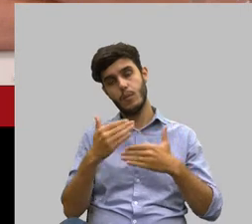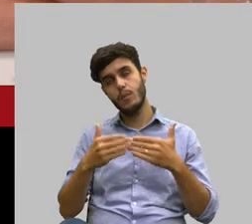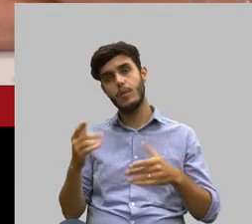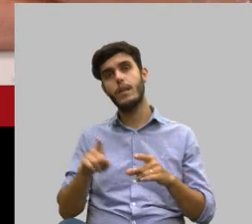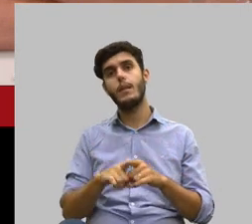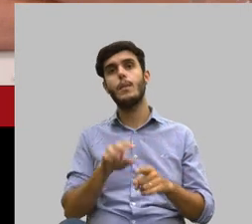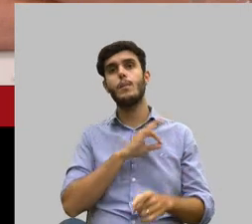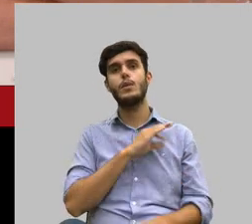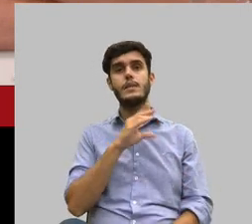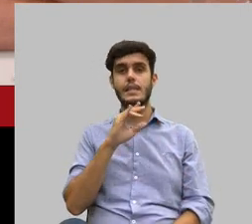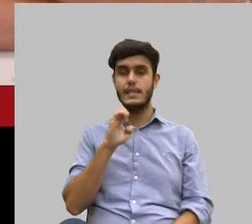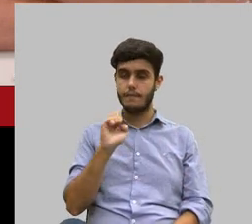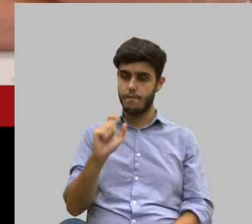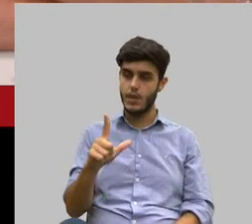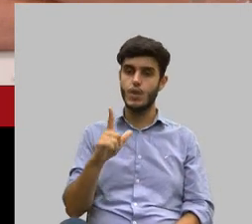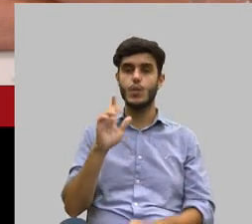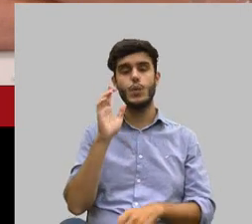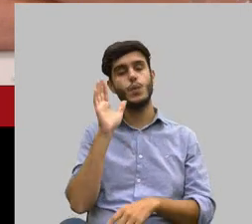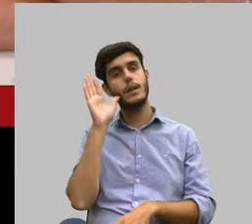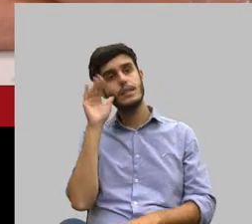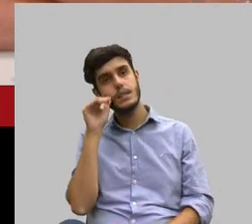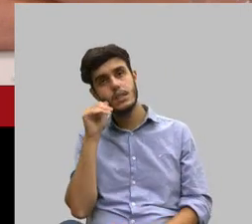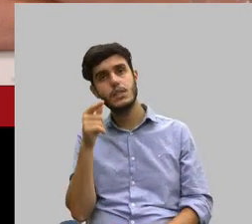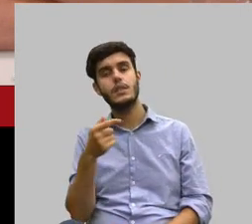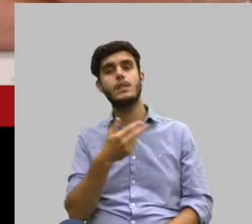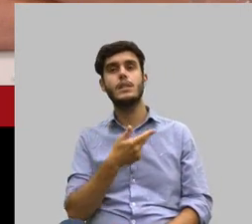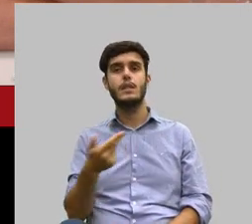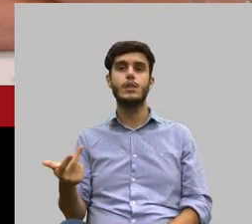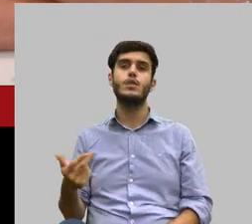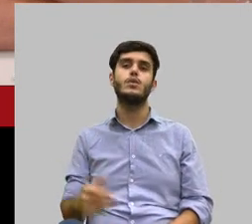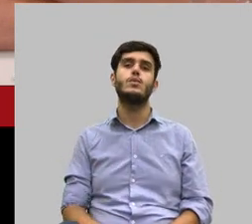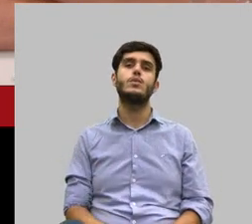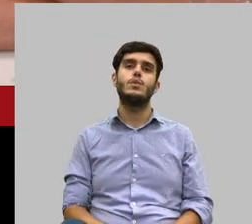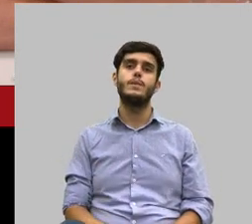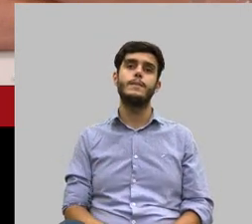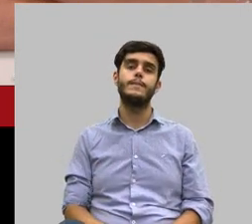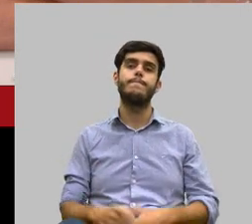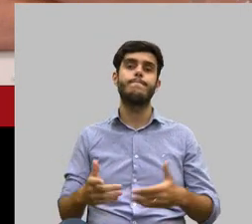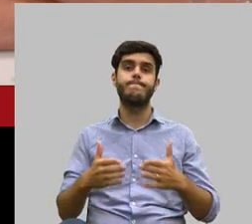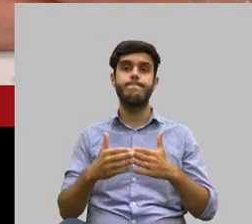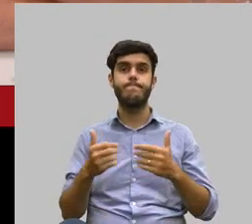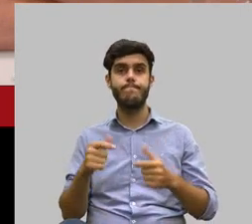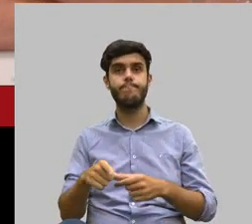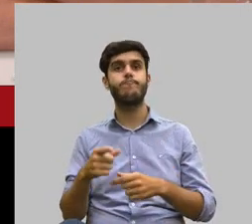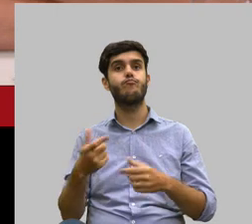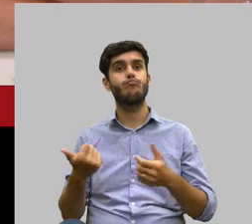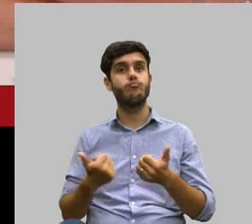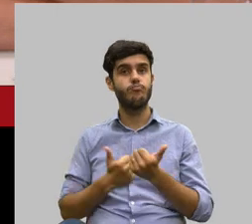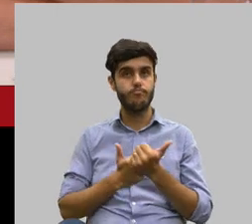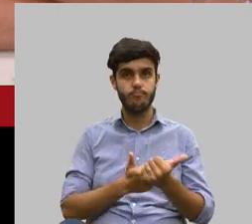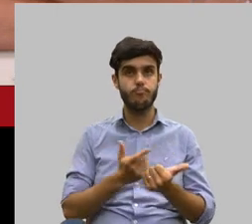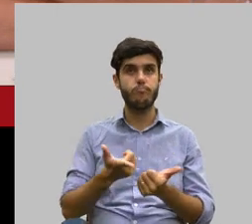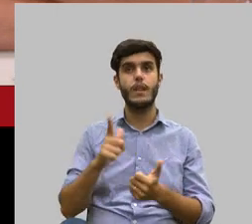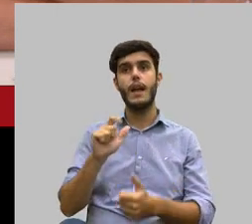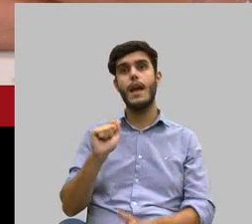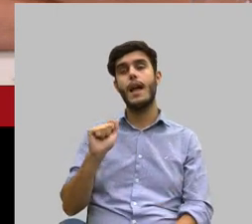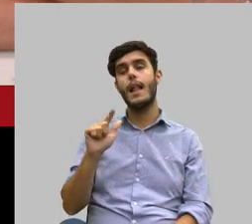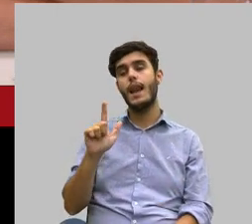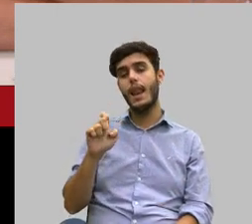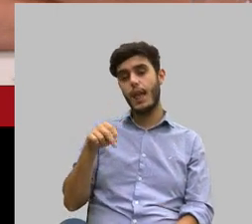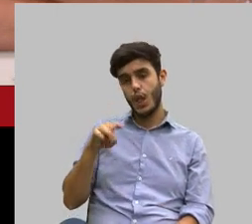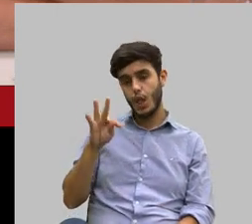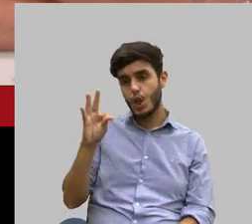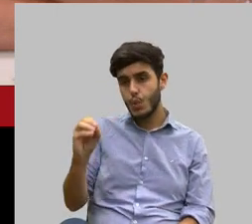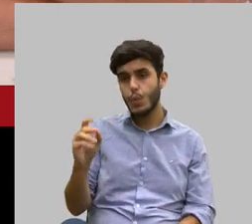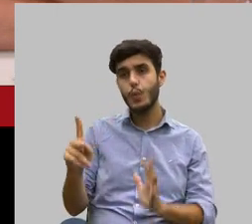assistindo então Deputado avola vossa excelência traz um alento paraa nossa luta um alento em saber que vossa